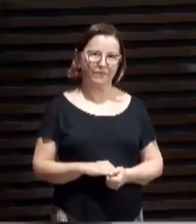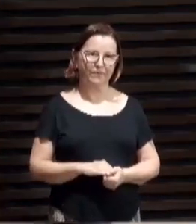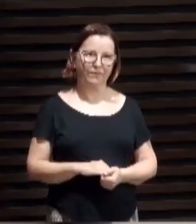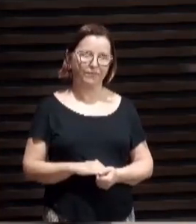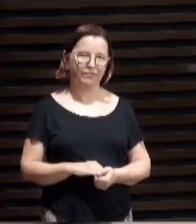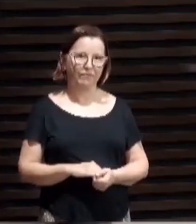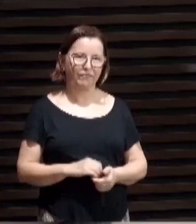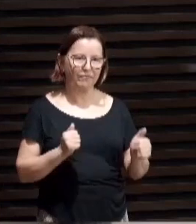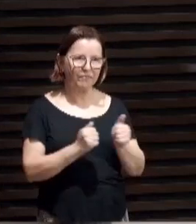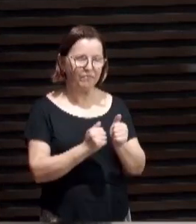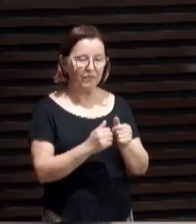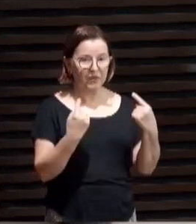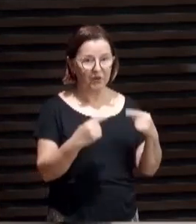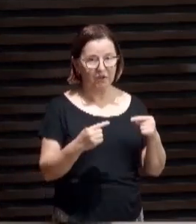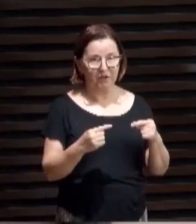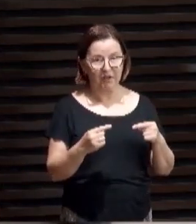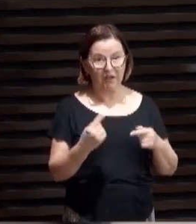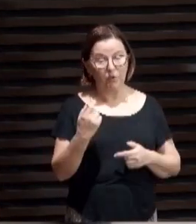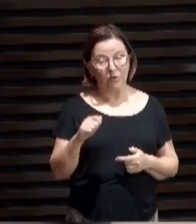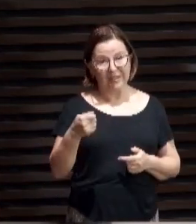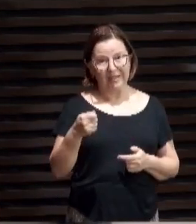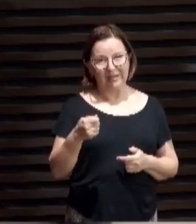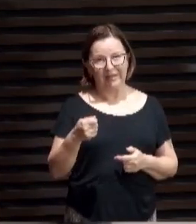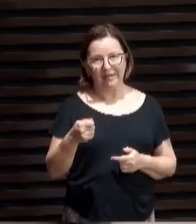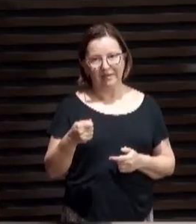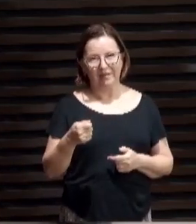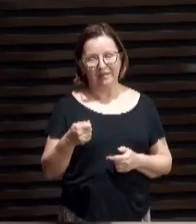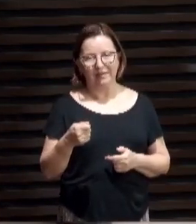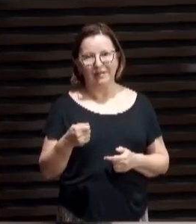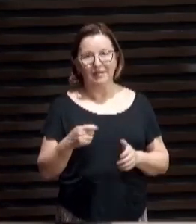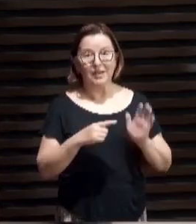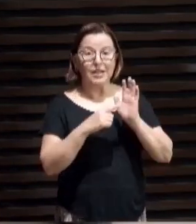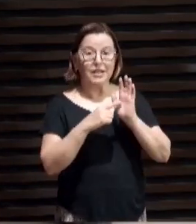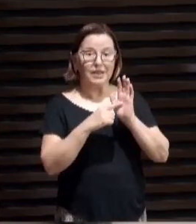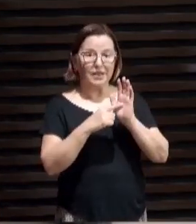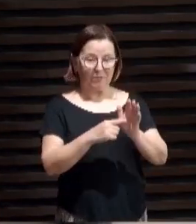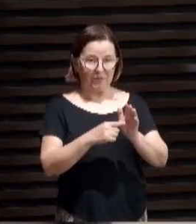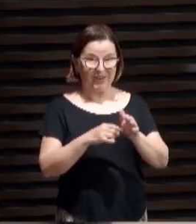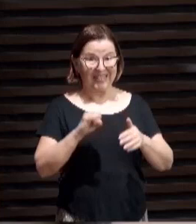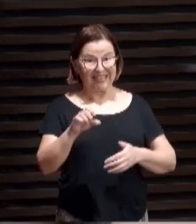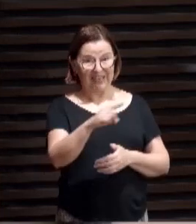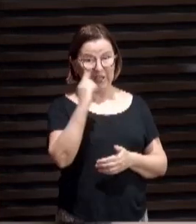A perseguição é um dos sinais mais seguros da autenticidade do nosso cristianismo.